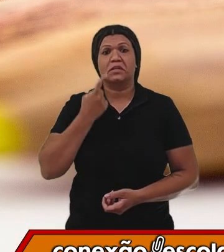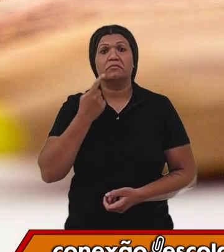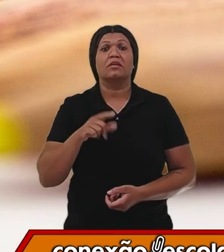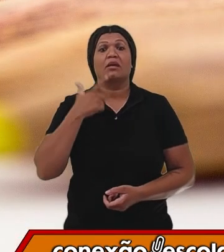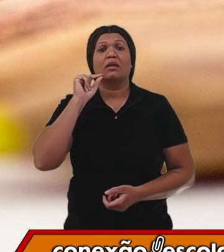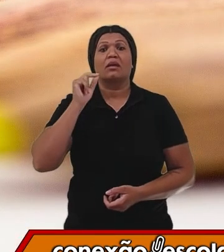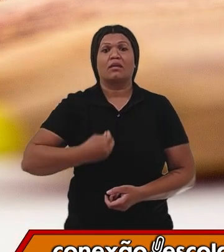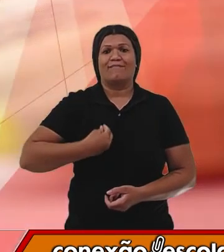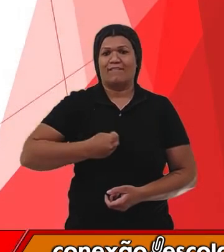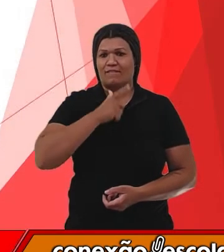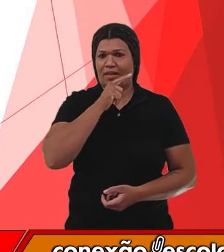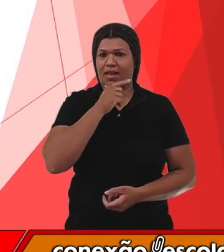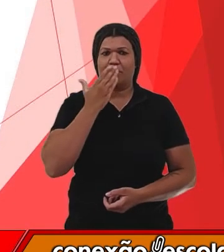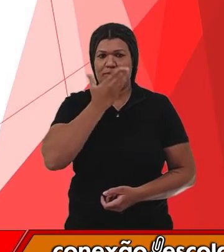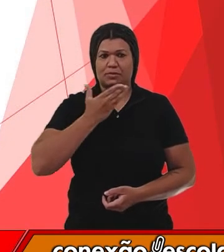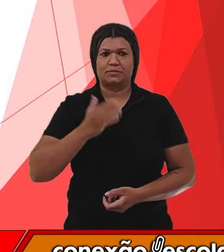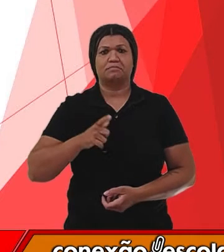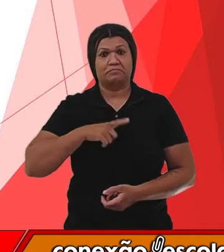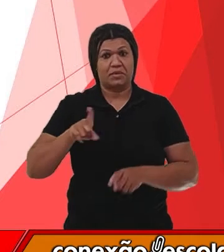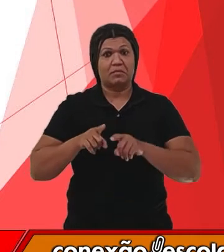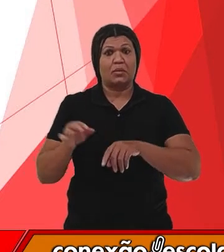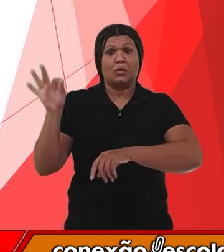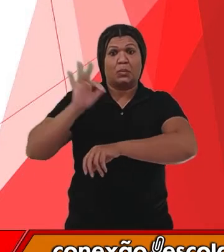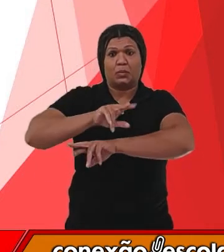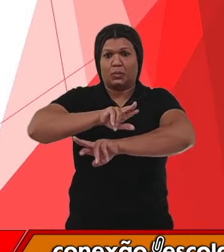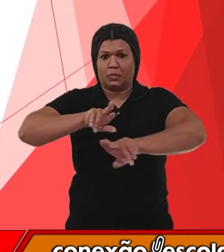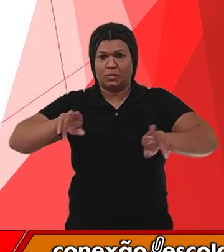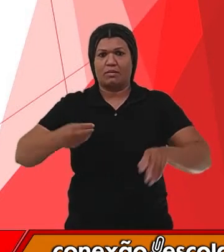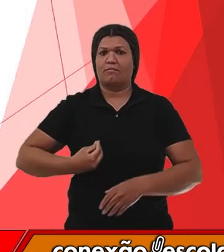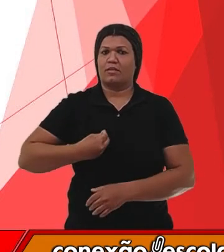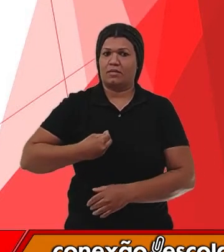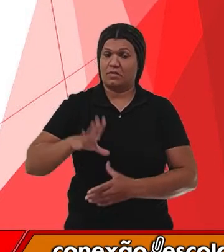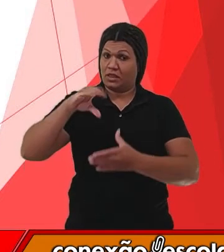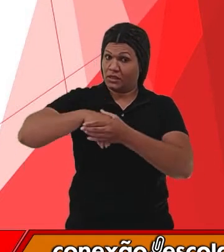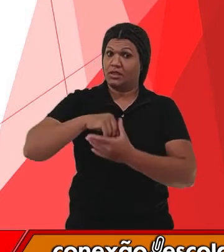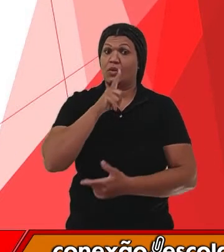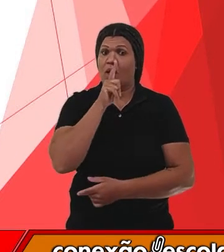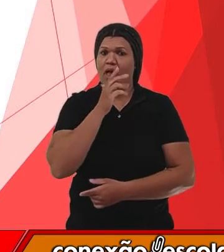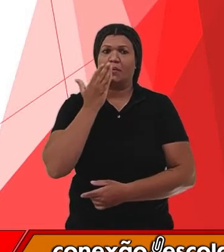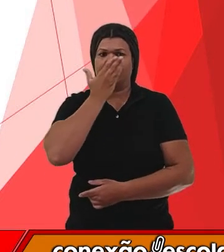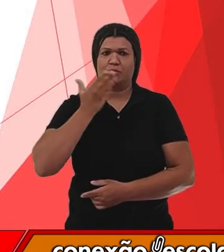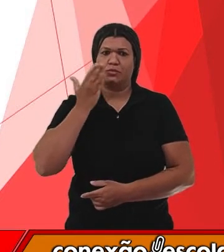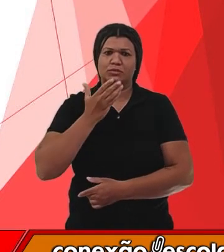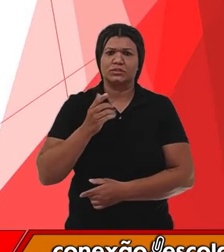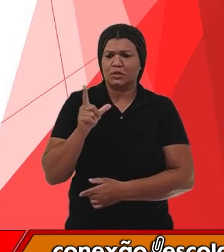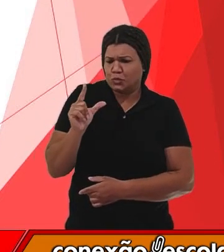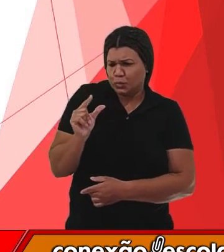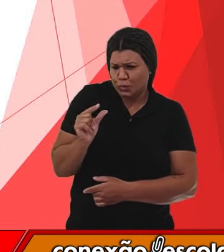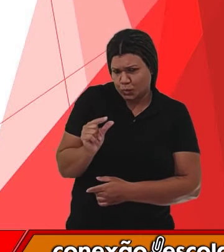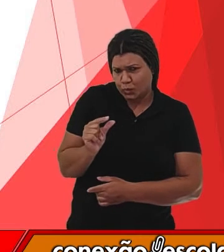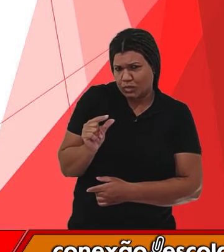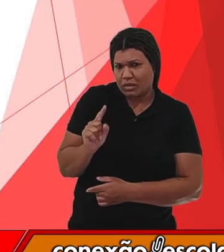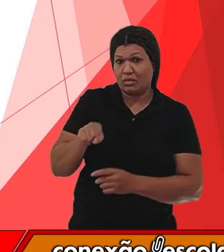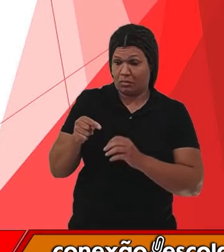água doce. Muitos insetos vivem dentro da água doce quando filhotes e depois